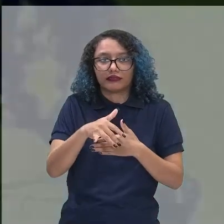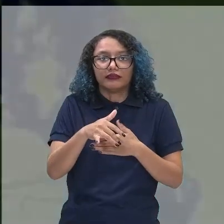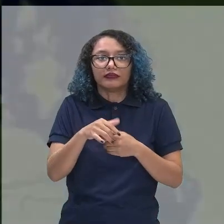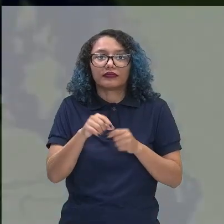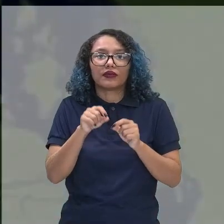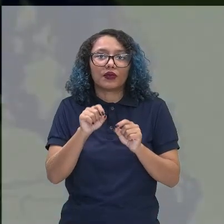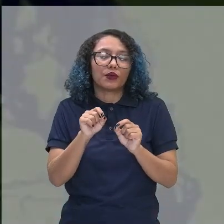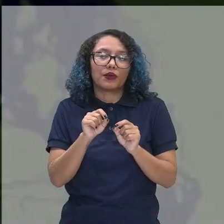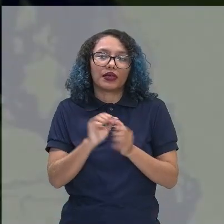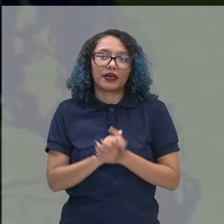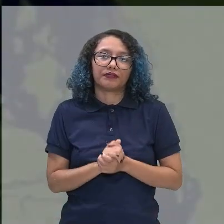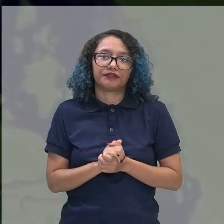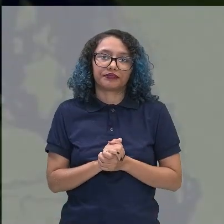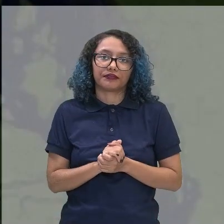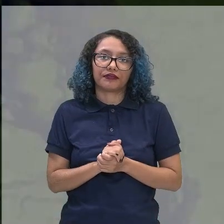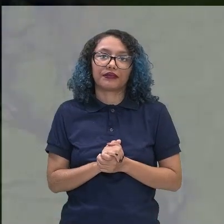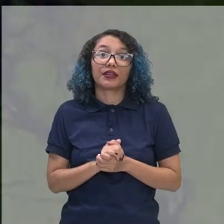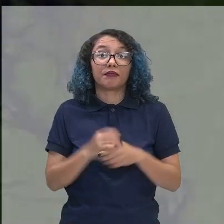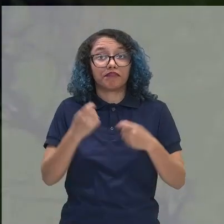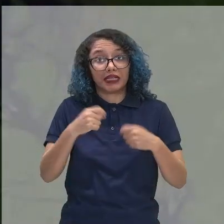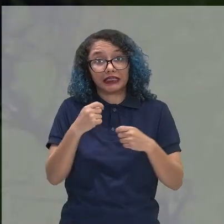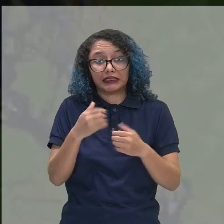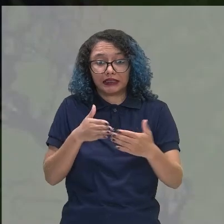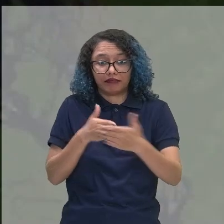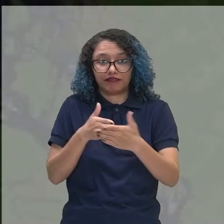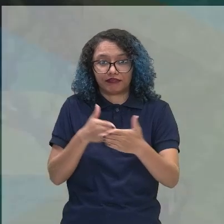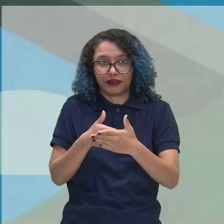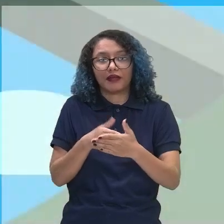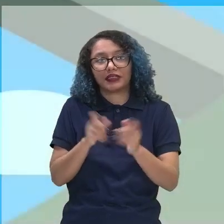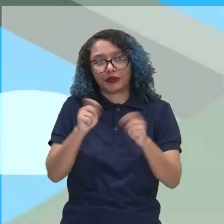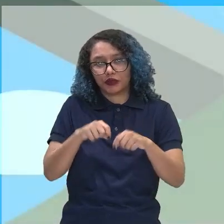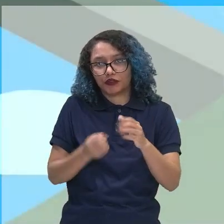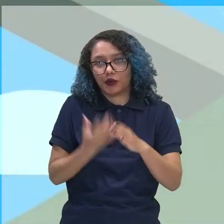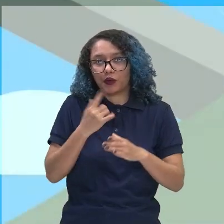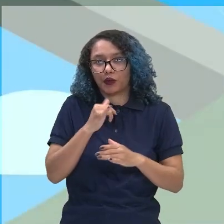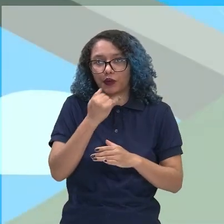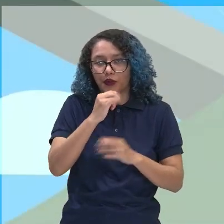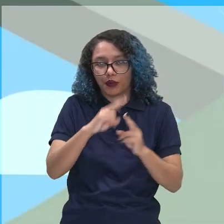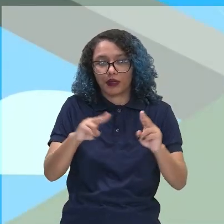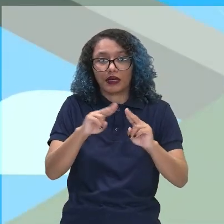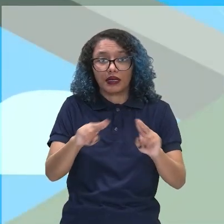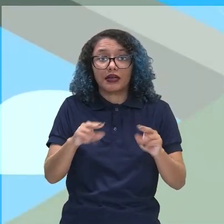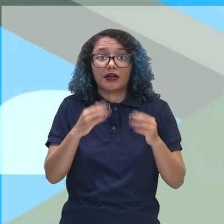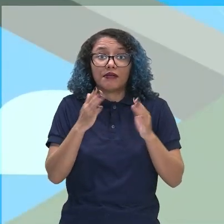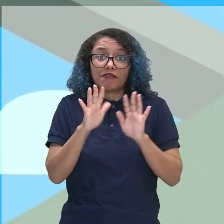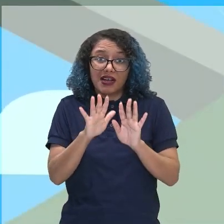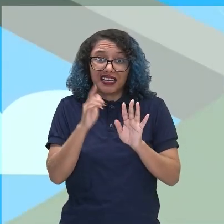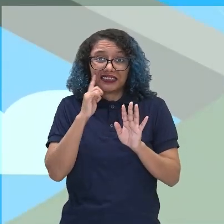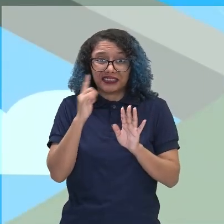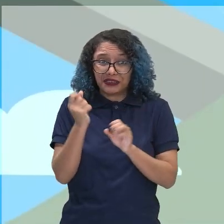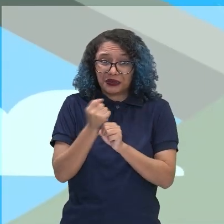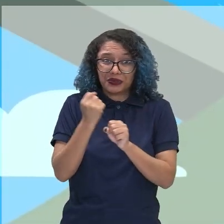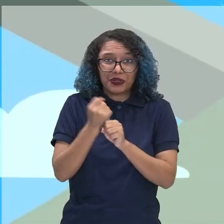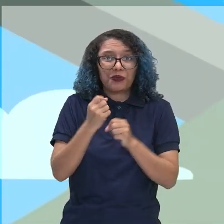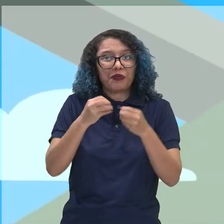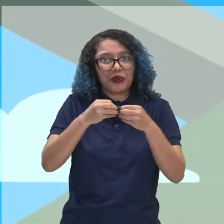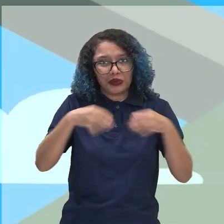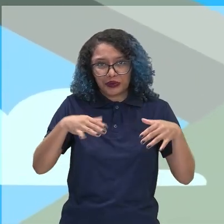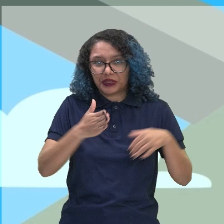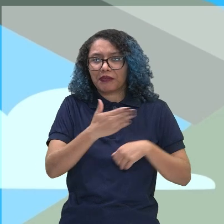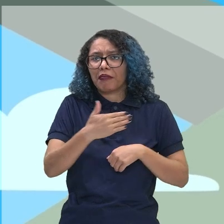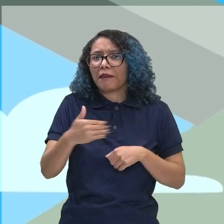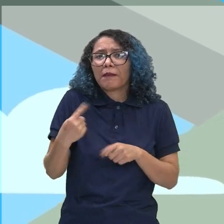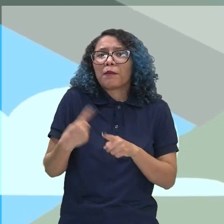para armazenar a água e, com ela, produzir energia. Essa construção é prejudicial para os peixes,